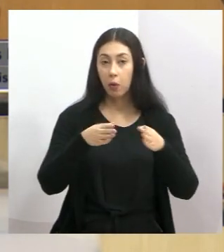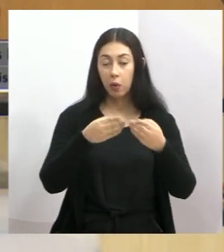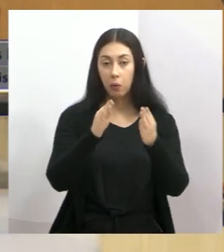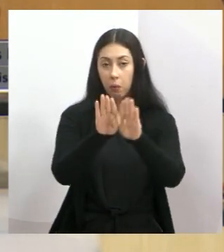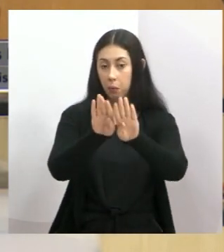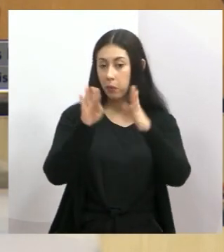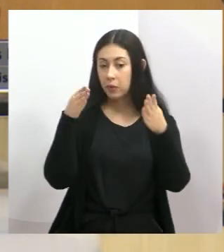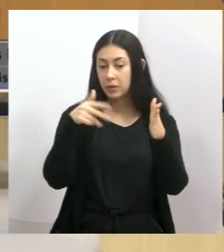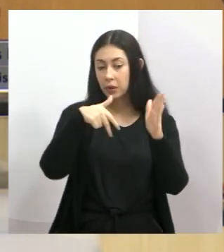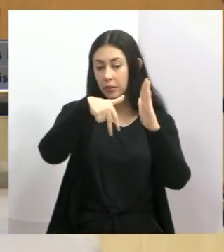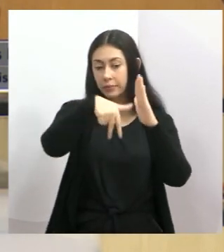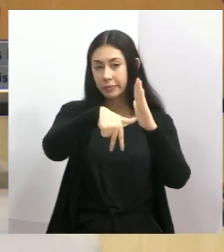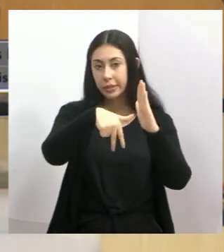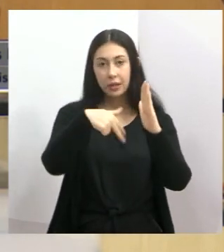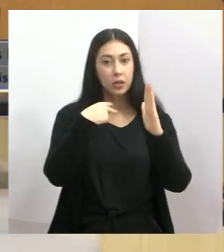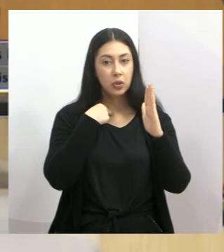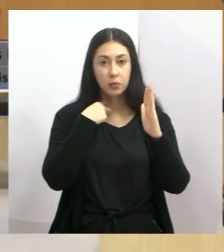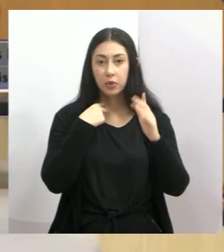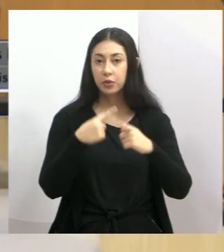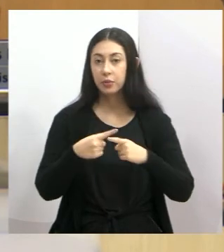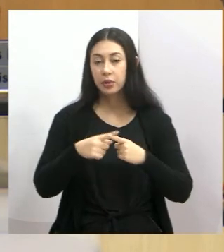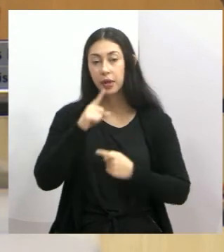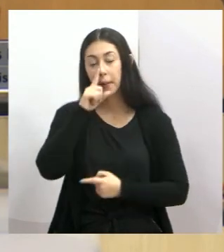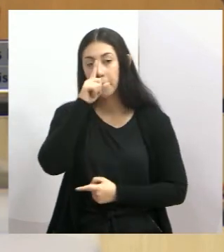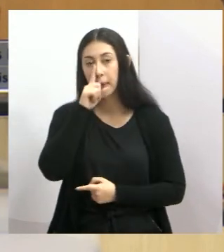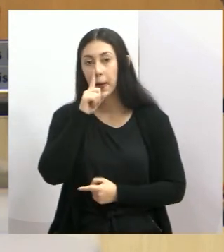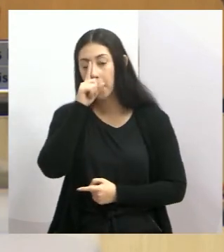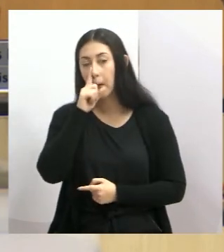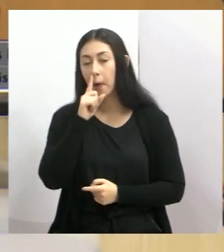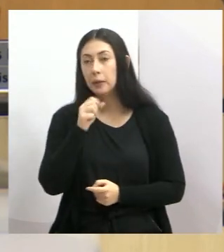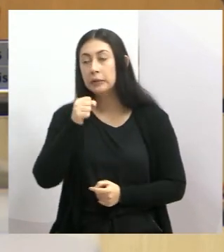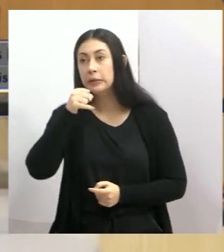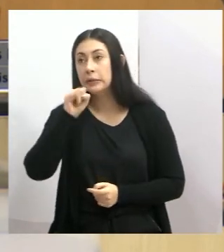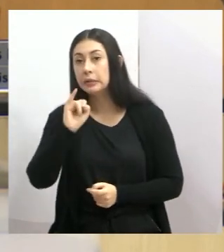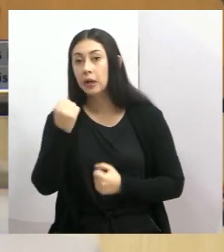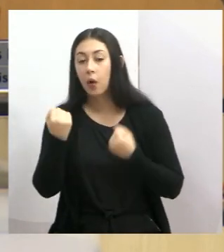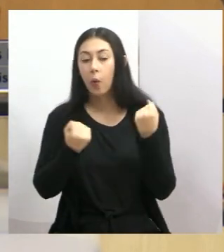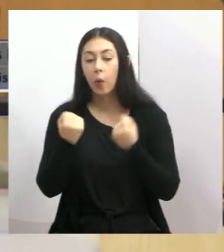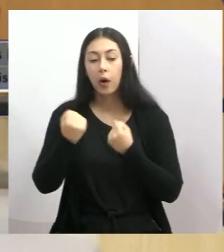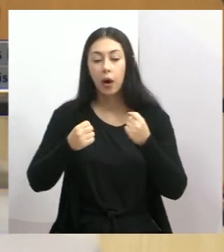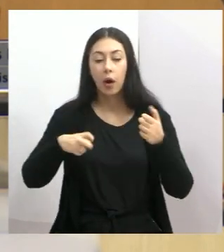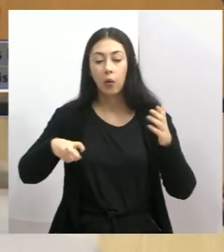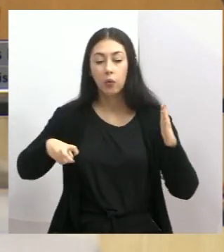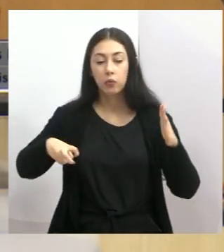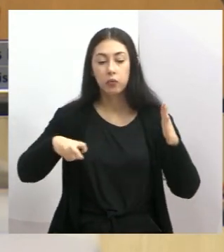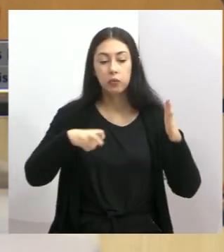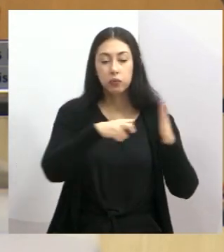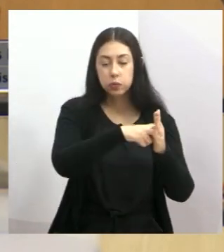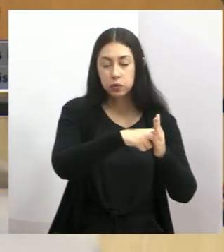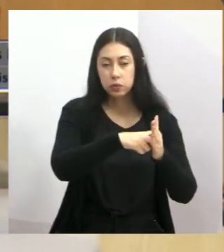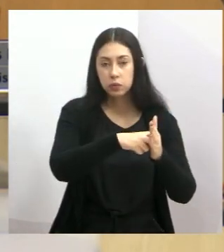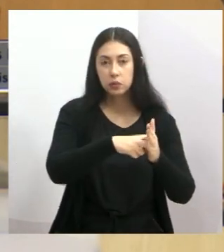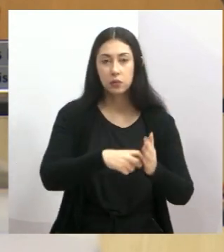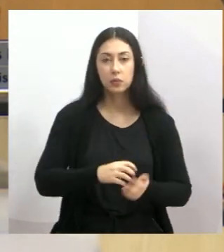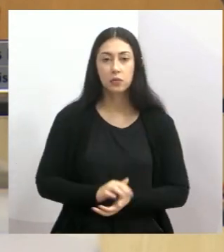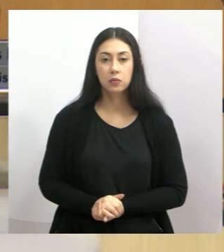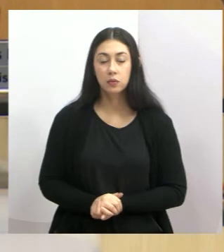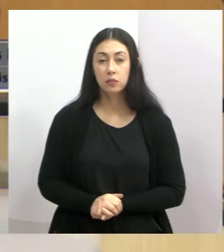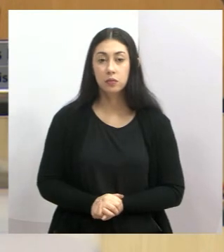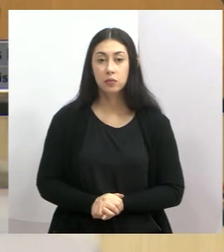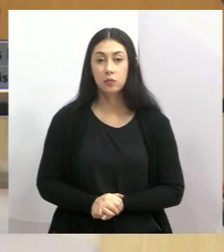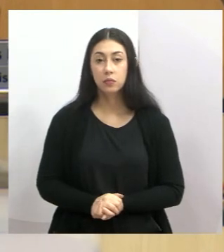riscos que enfrentam pois a qualquer momento um veículo poderá vir a invadir a frente sua casa